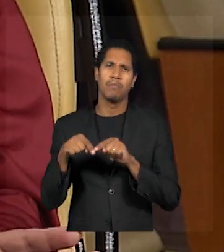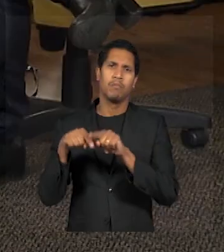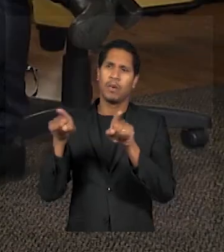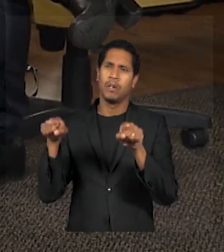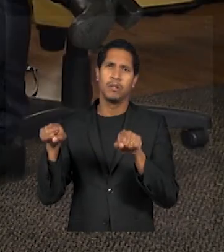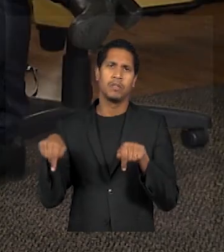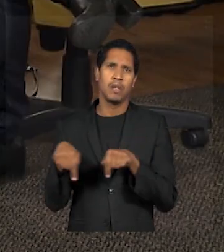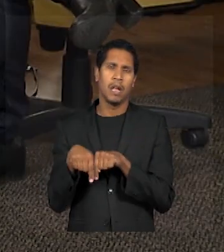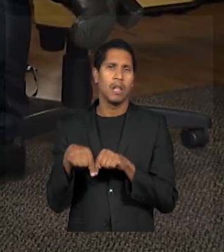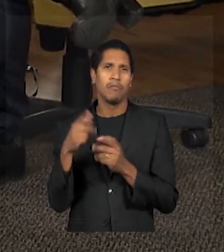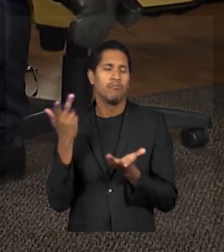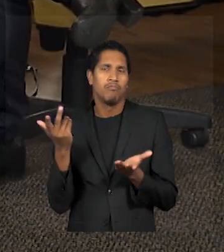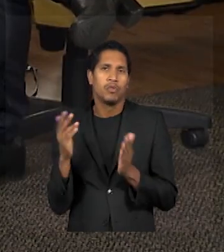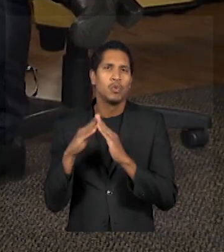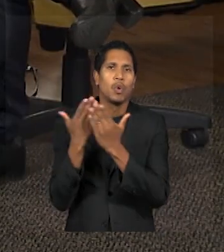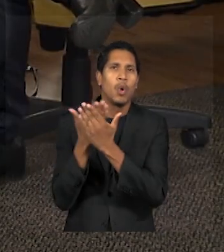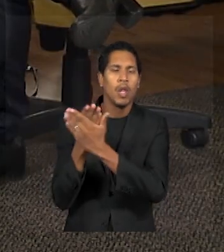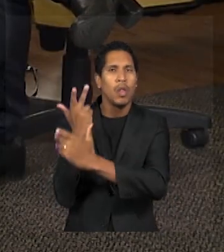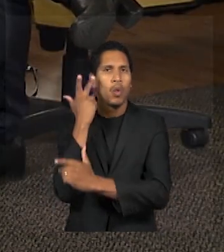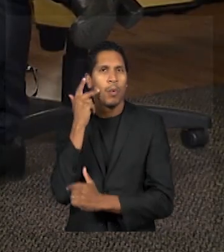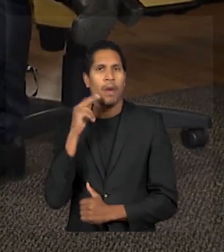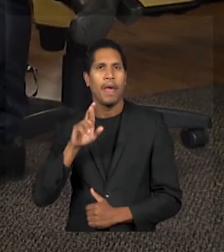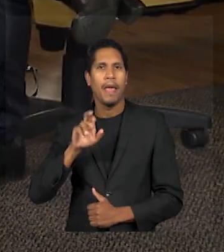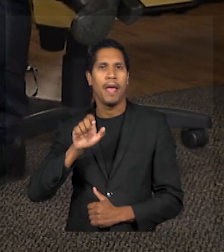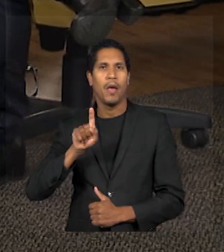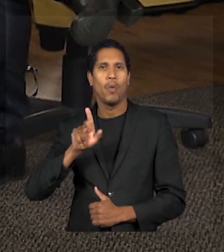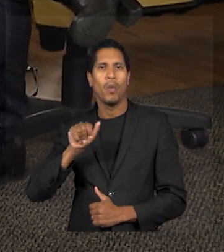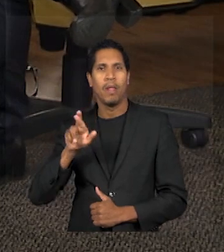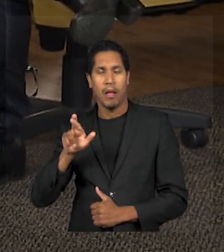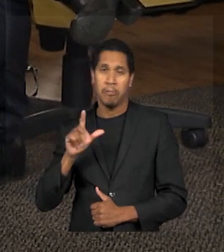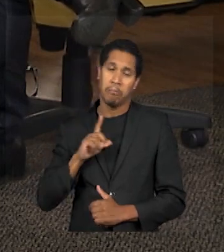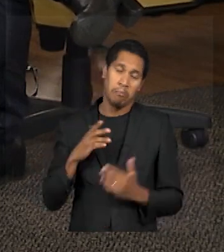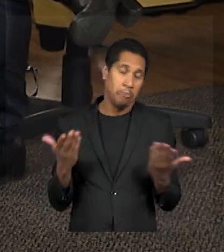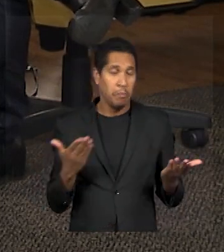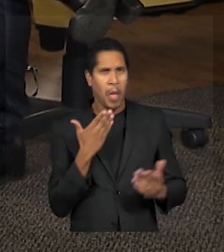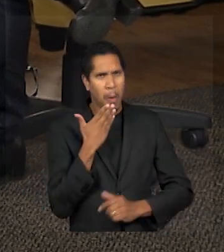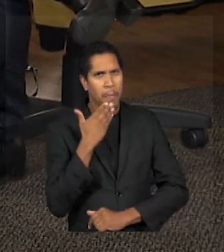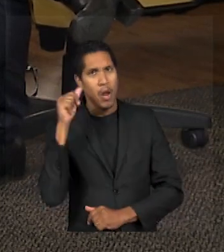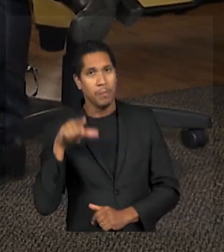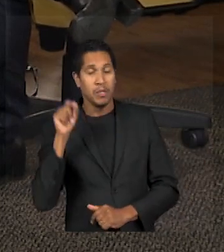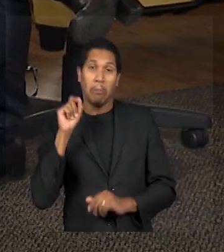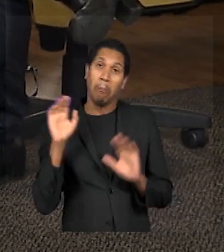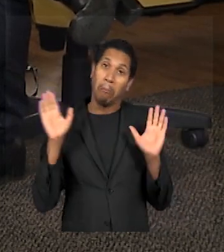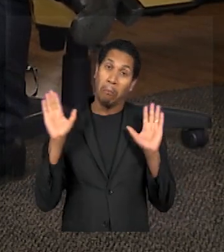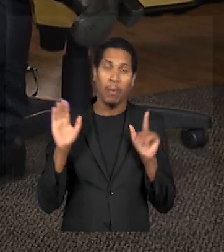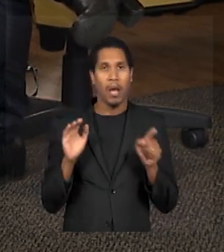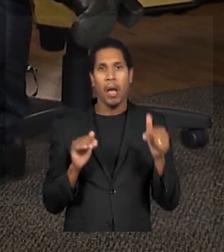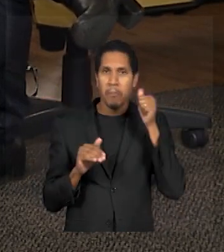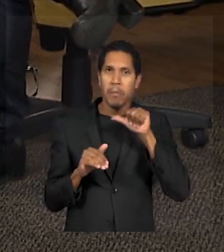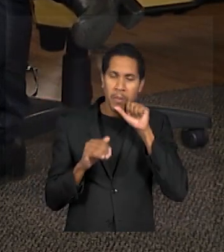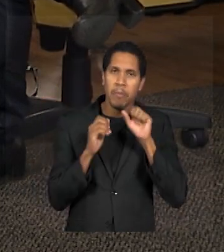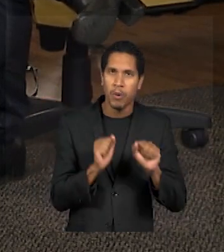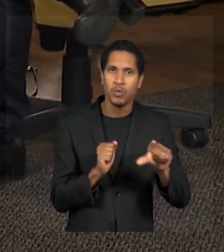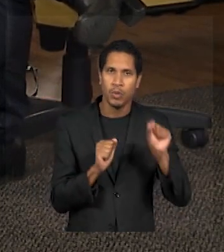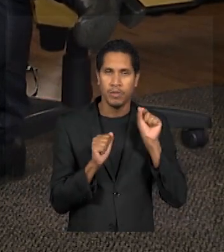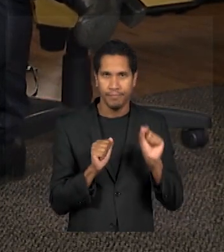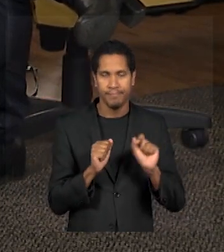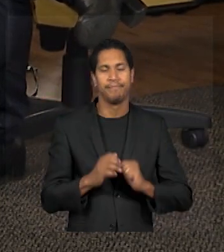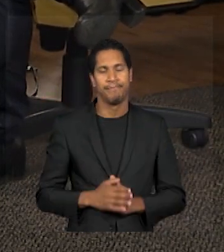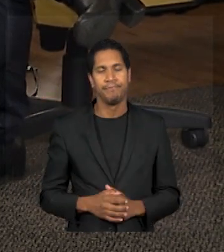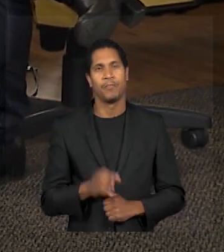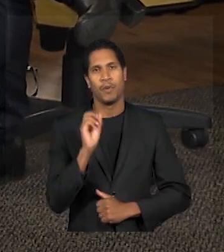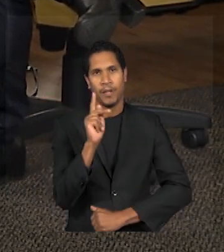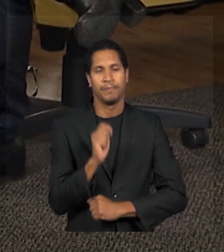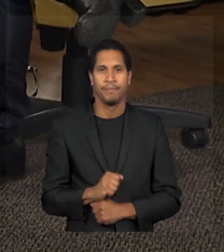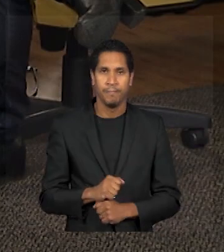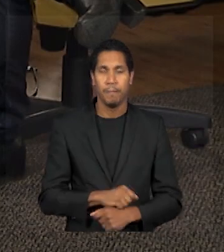comum. É o direito dela. Eu não acho a melhor opção, não acho, mas a mãe tem esse direito. A outra